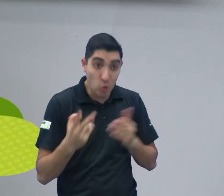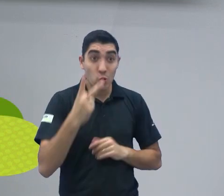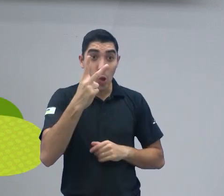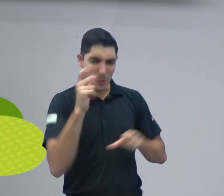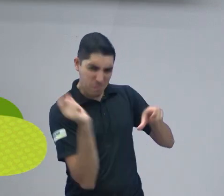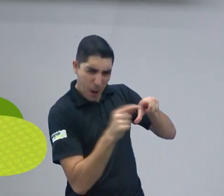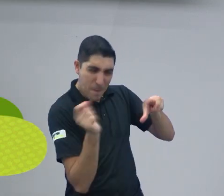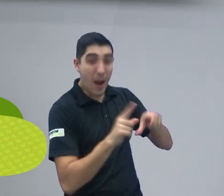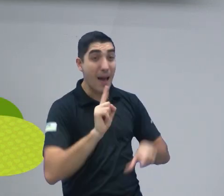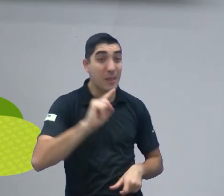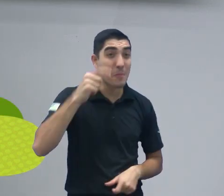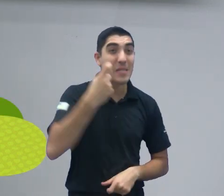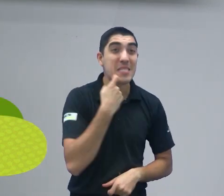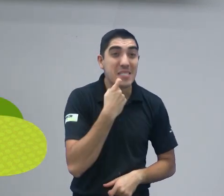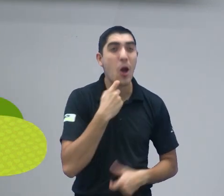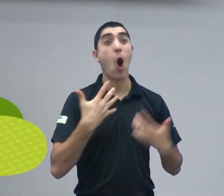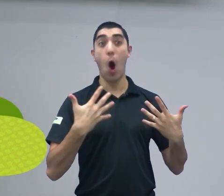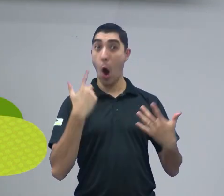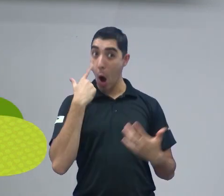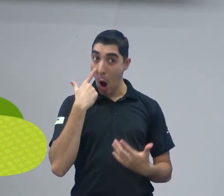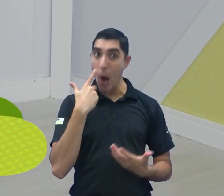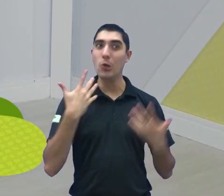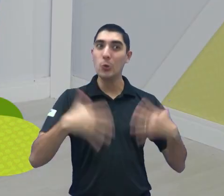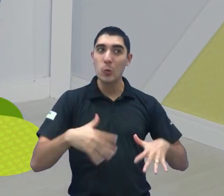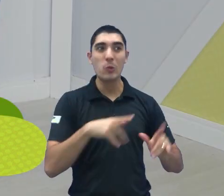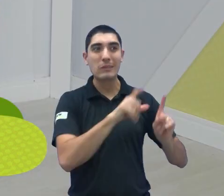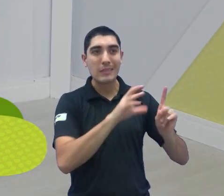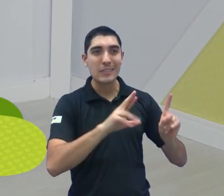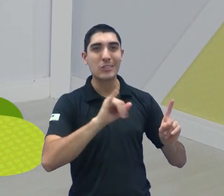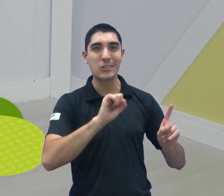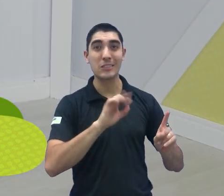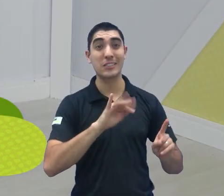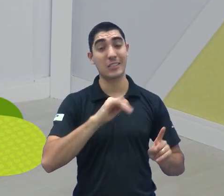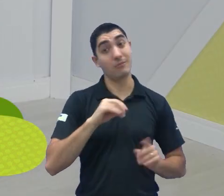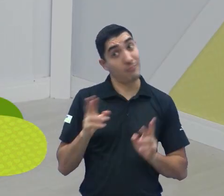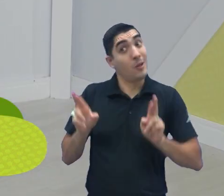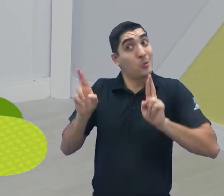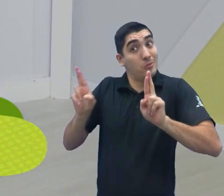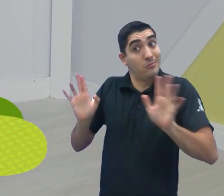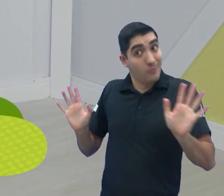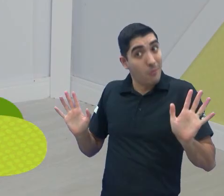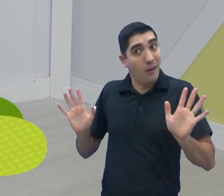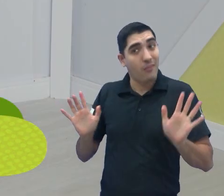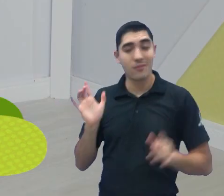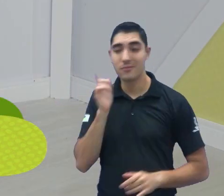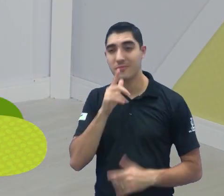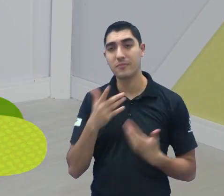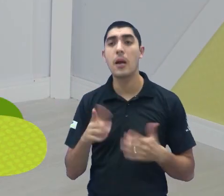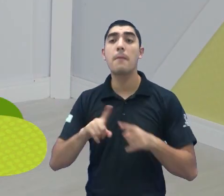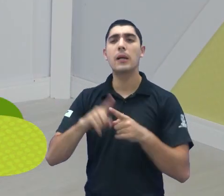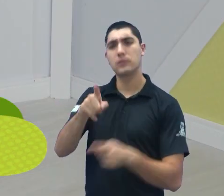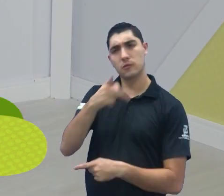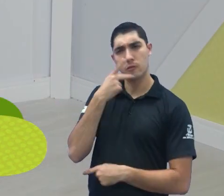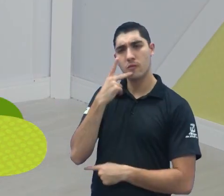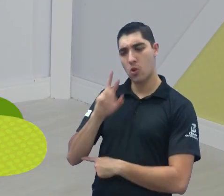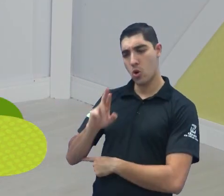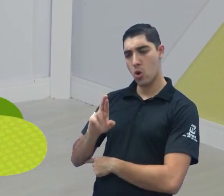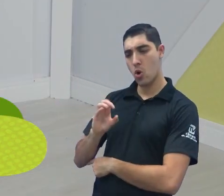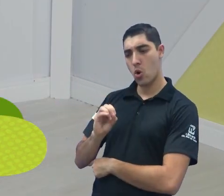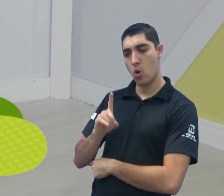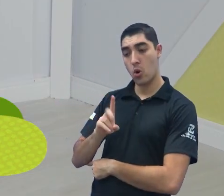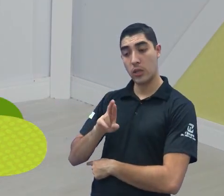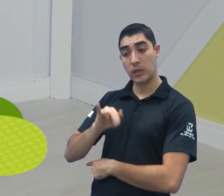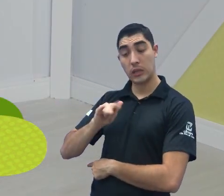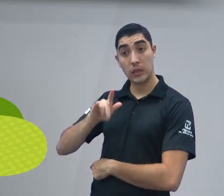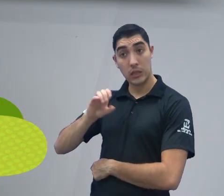sexta-feira falando, olha, falamos do Cristiano e o homem acordou. Tomara, né? Agora também o Rodrigo Carioca pode voltar, pelo menos ele está liberado para voltar, já